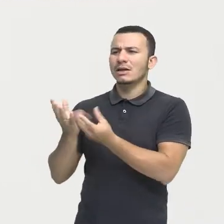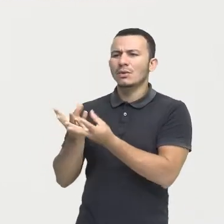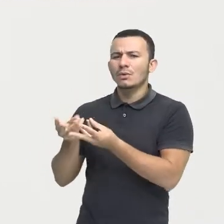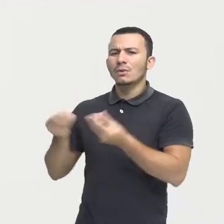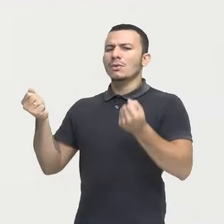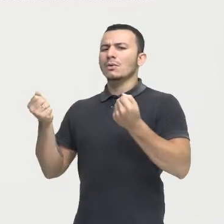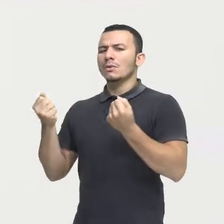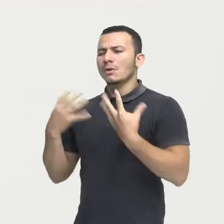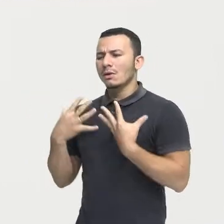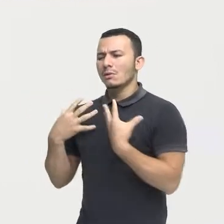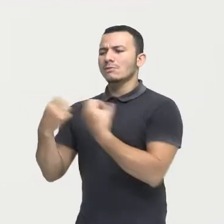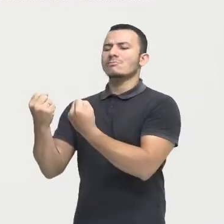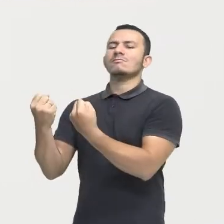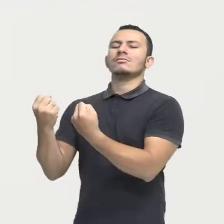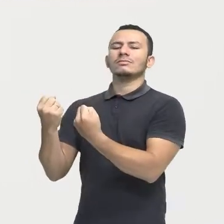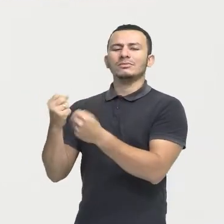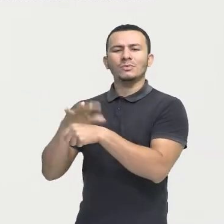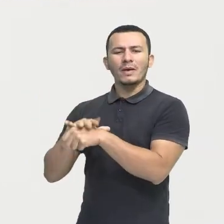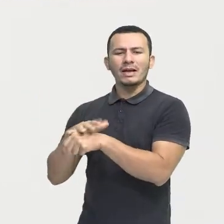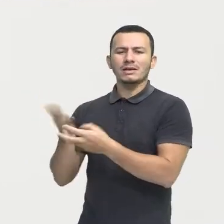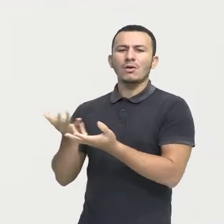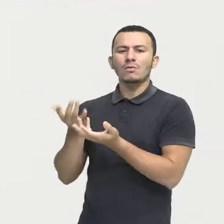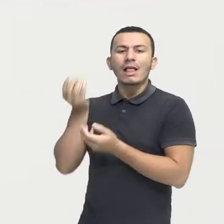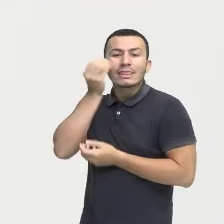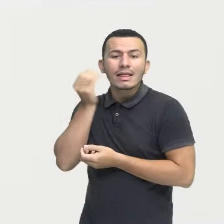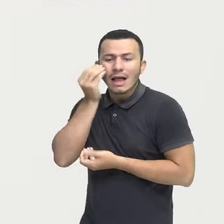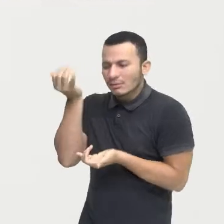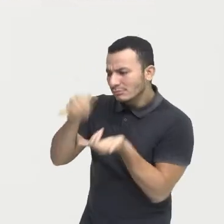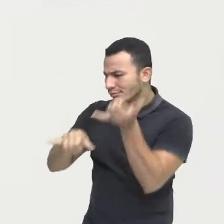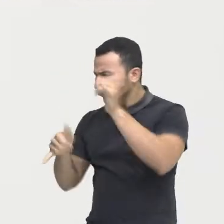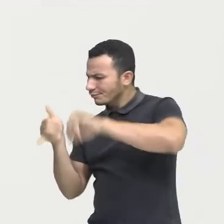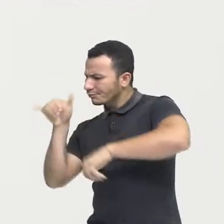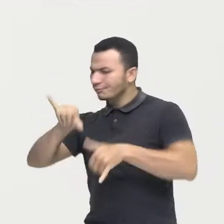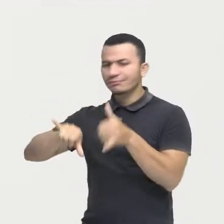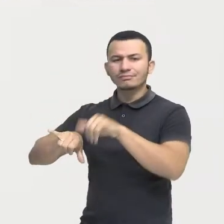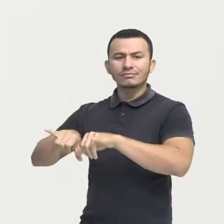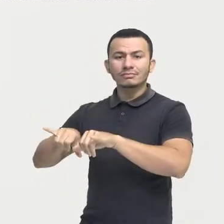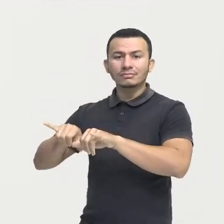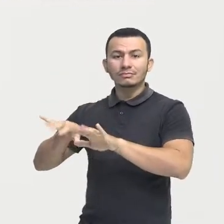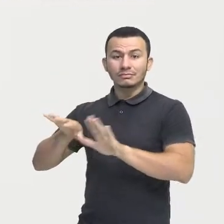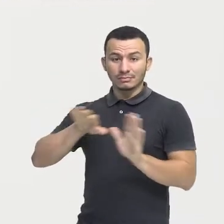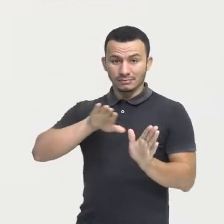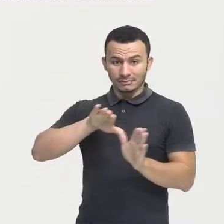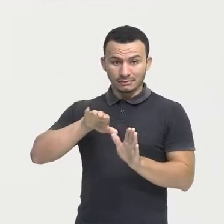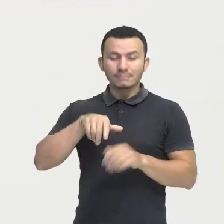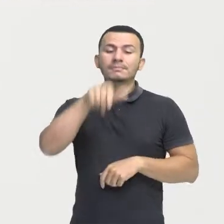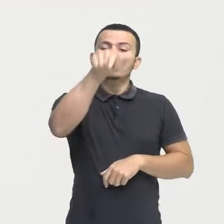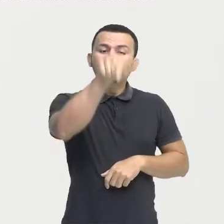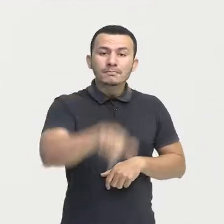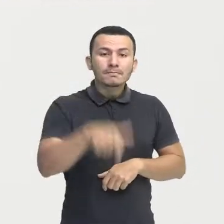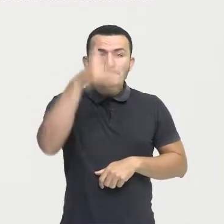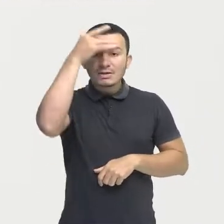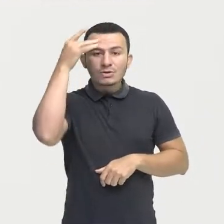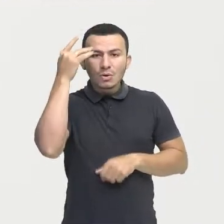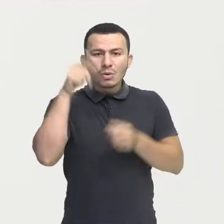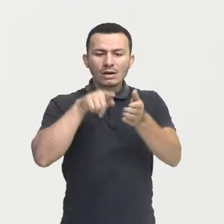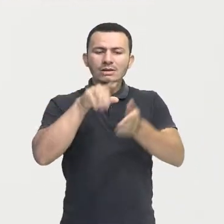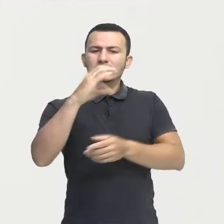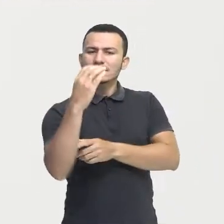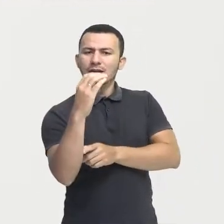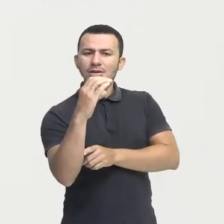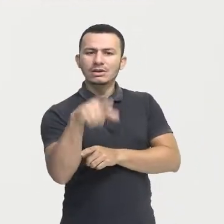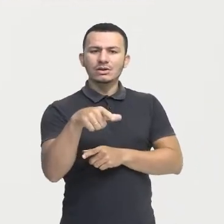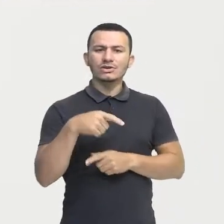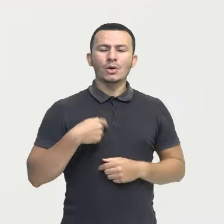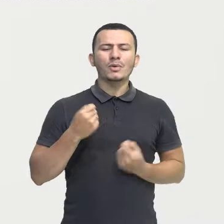alguma doença, é um experimento. E quando a gente fala de cientista, a gente pode pensar